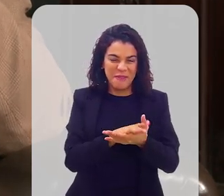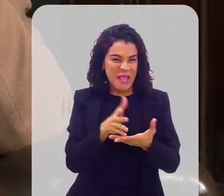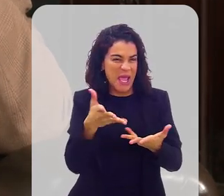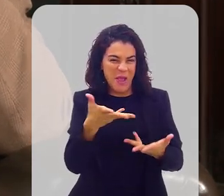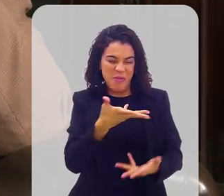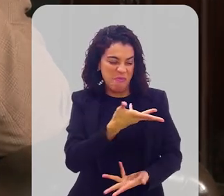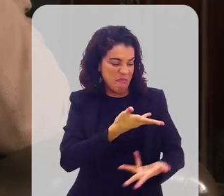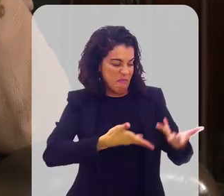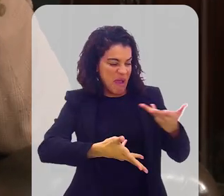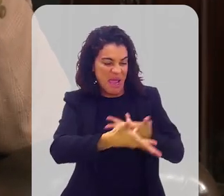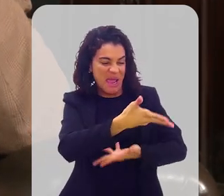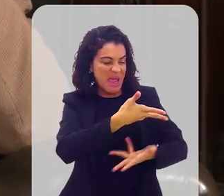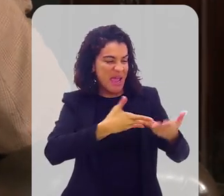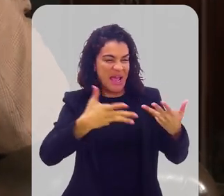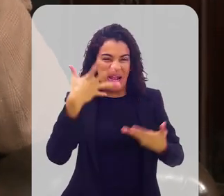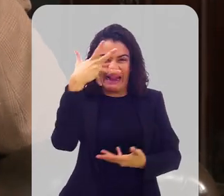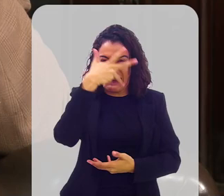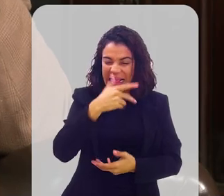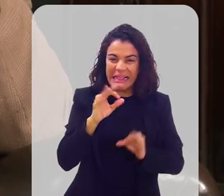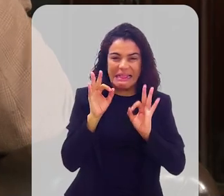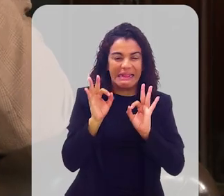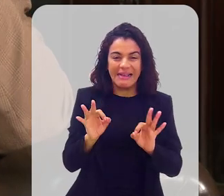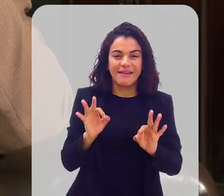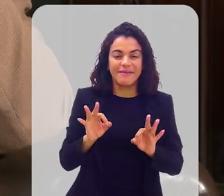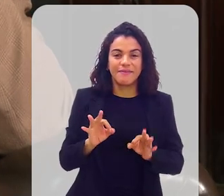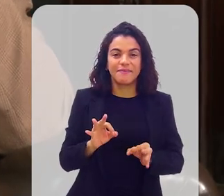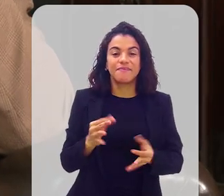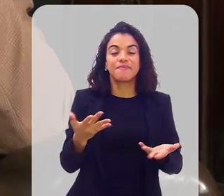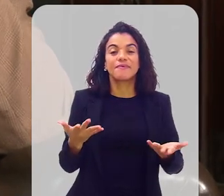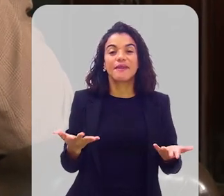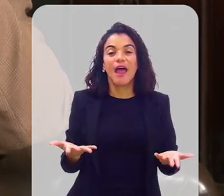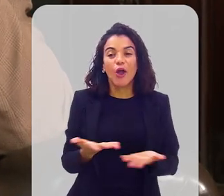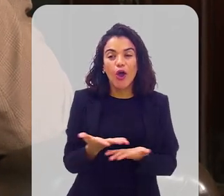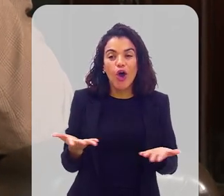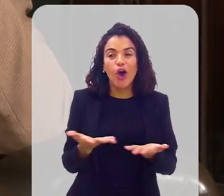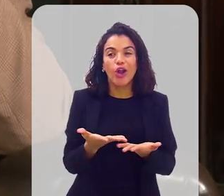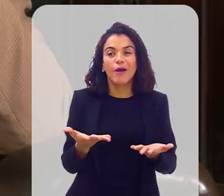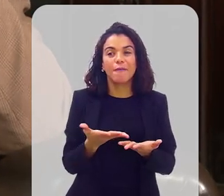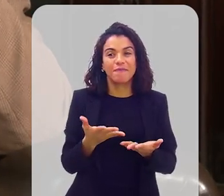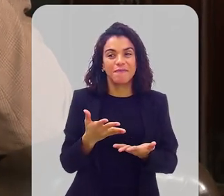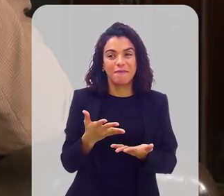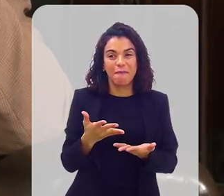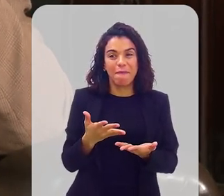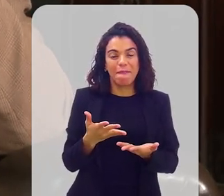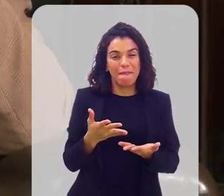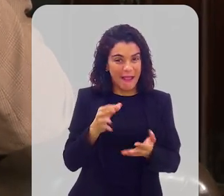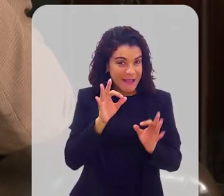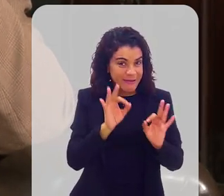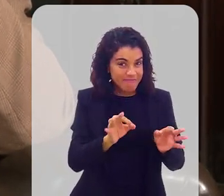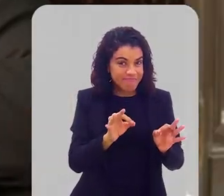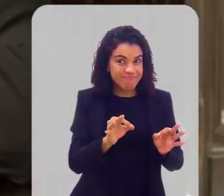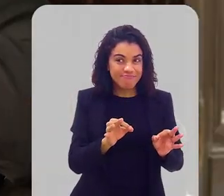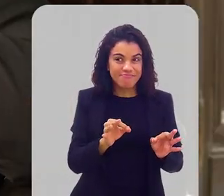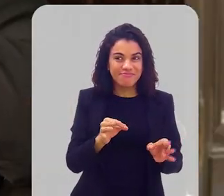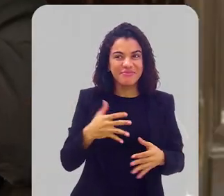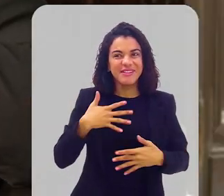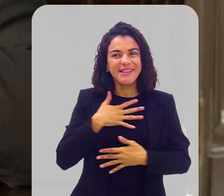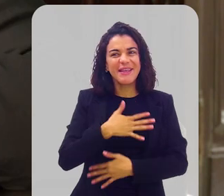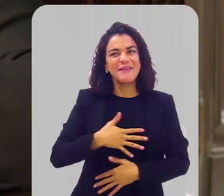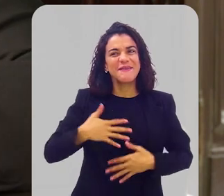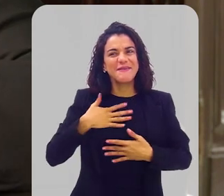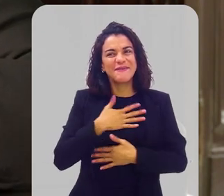sabe? Ama esse marido, não abre mão, meu Deus, coisa linda. Enfim, agora estão na Advec, é isso mesmo, Isabela?